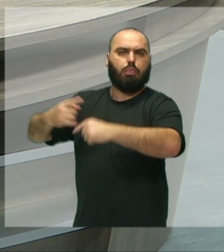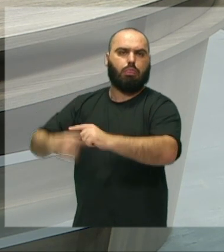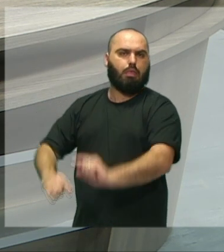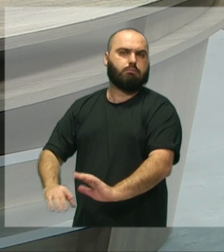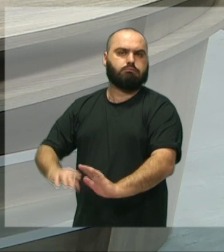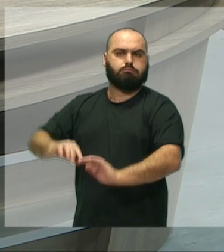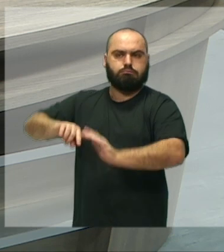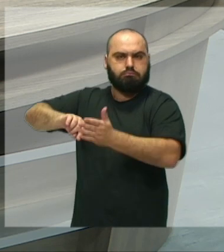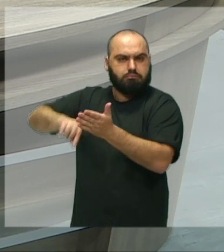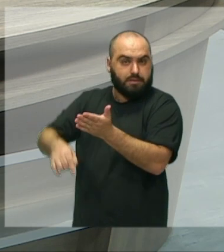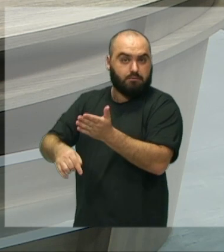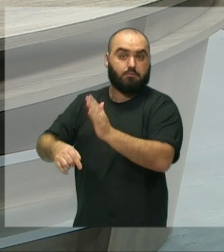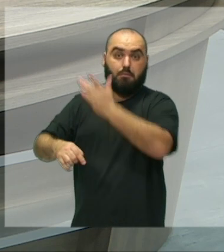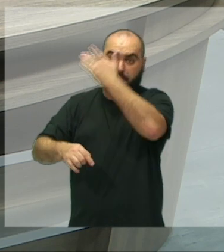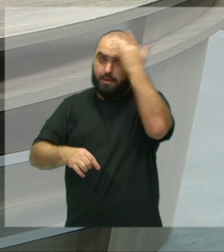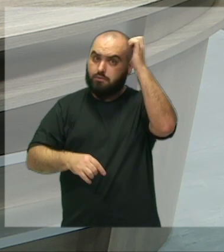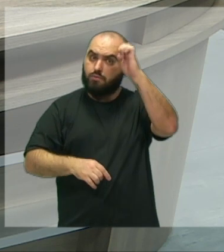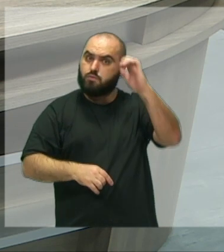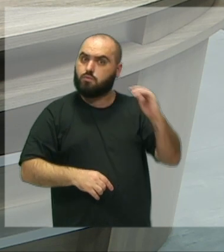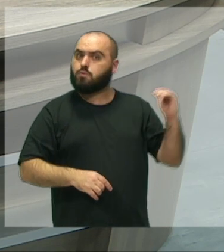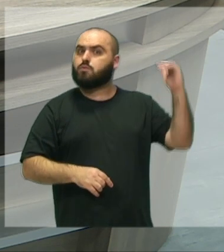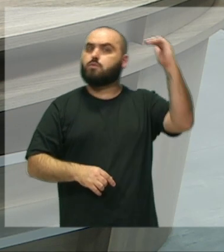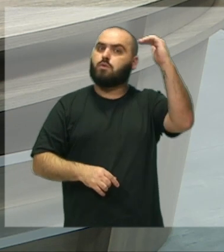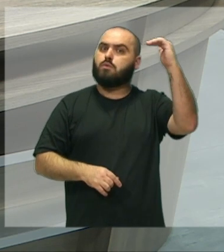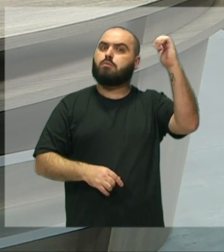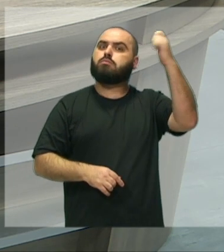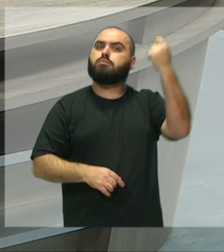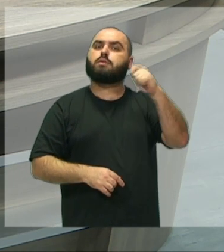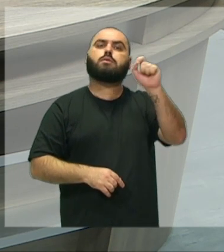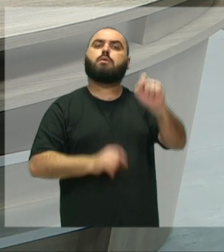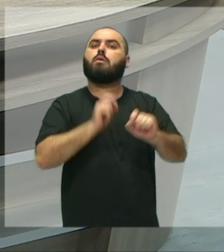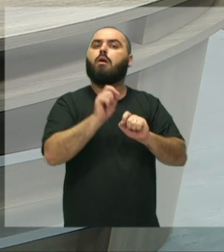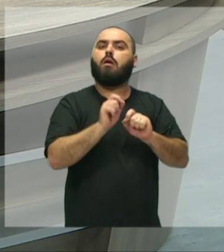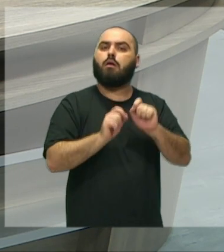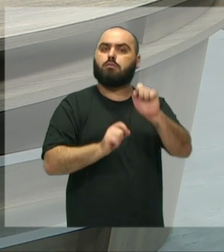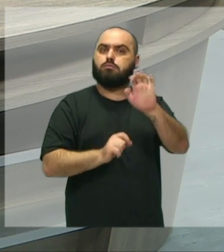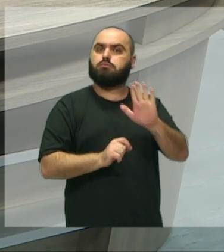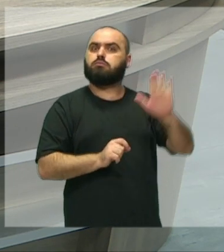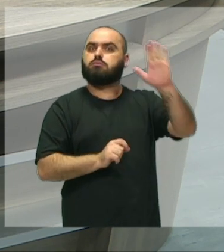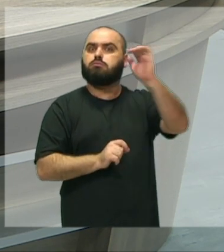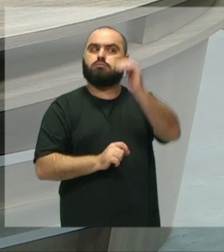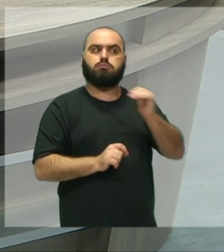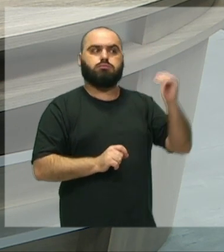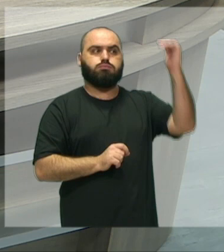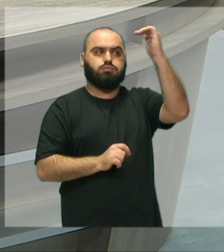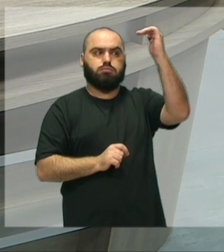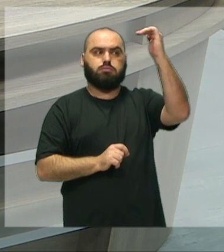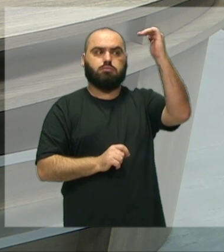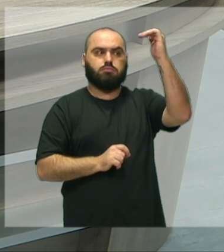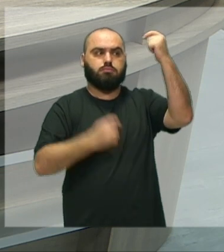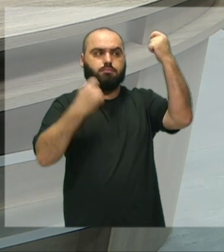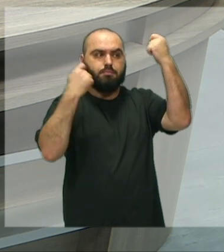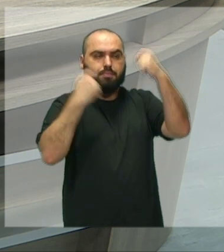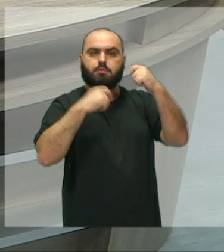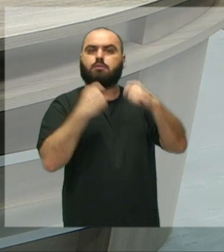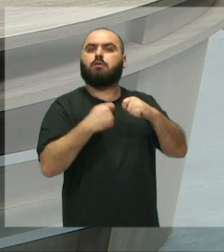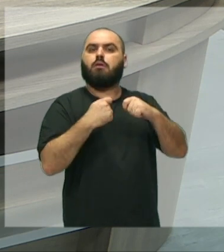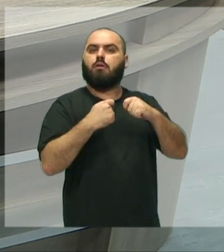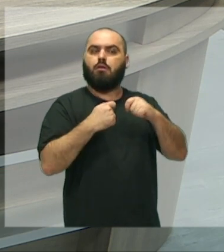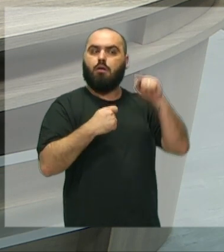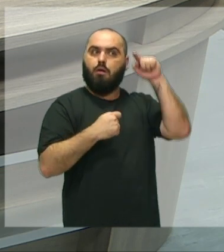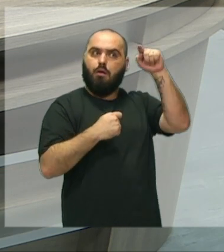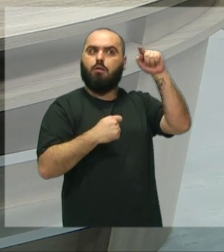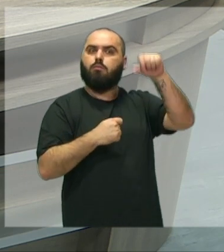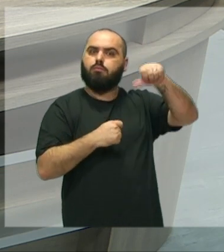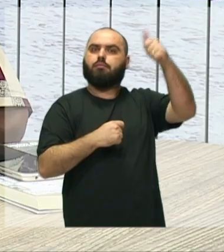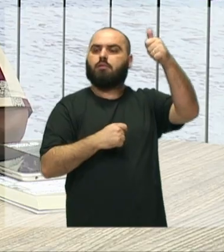os superiores devem subjugar os inferiores e levá-los ao progresso. Então, houve